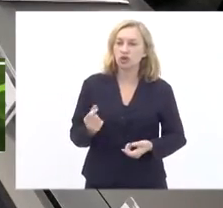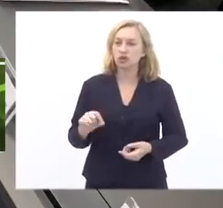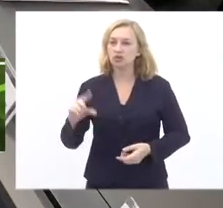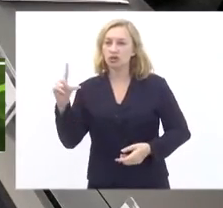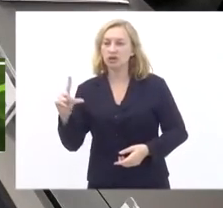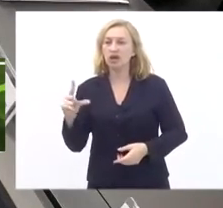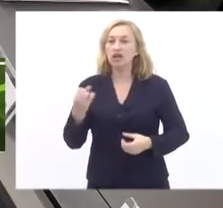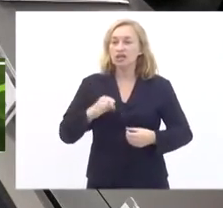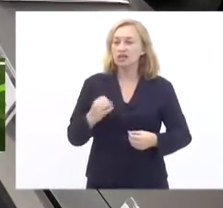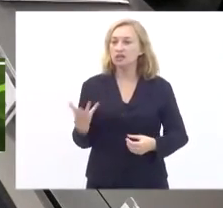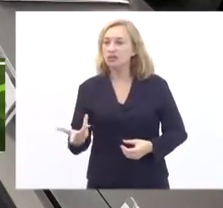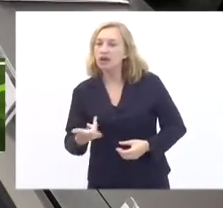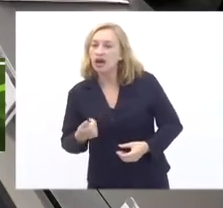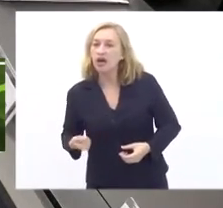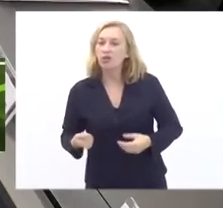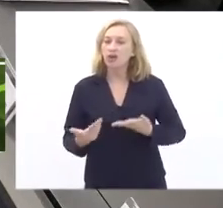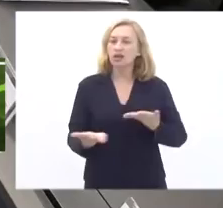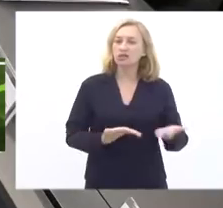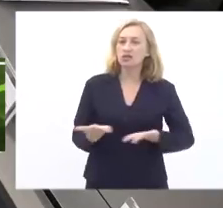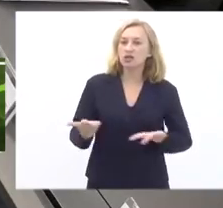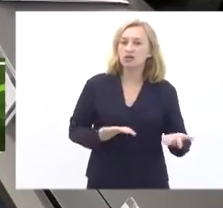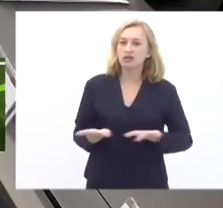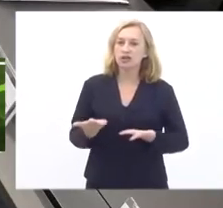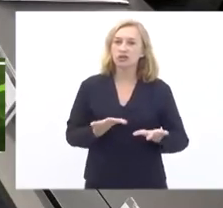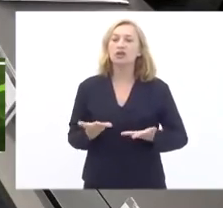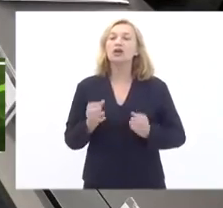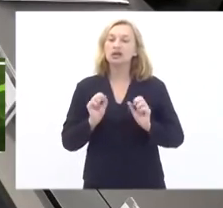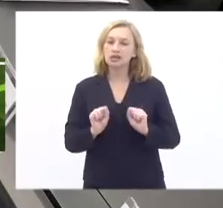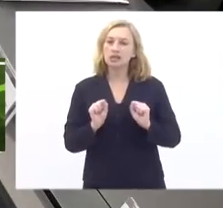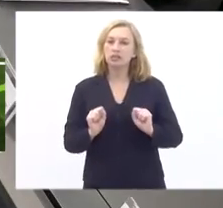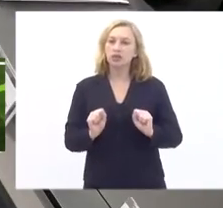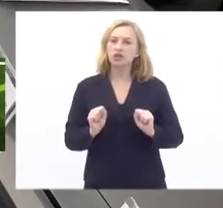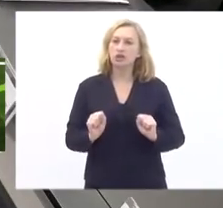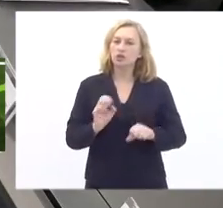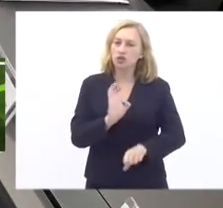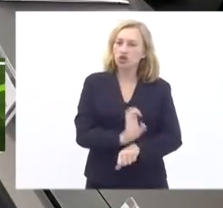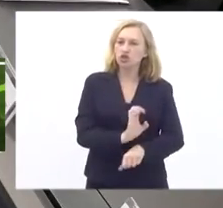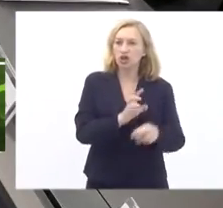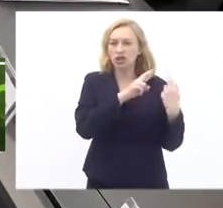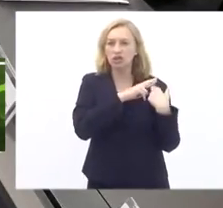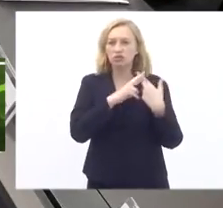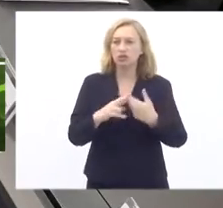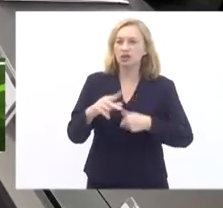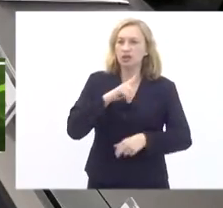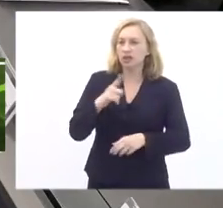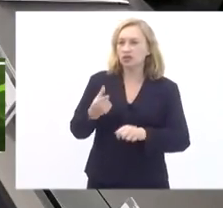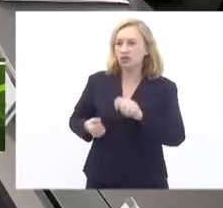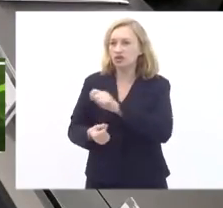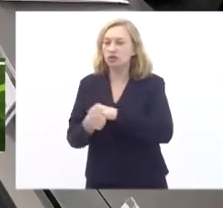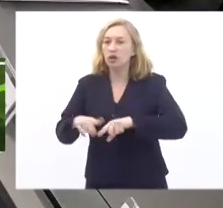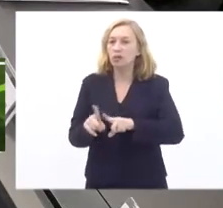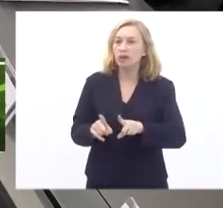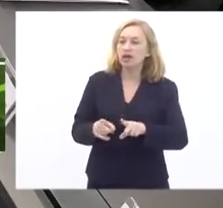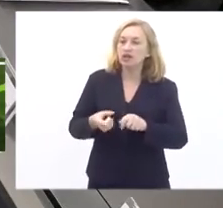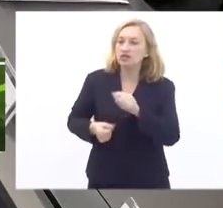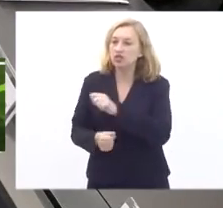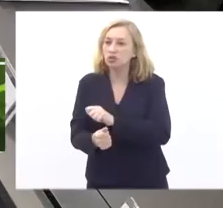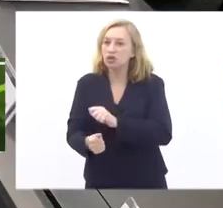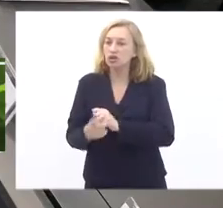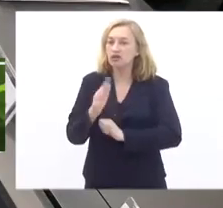qualidade do serviço que é prestado. E poderia, sim, o Estado assumir através de um investimento. Mas investimento na linha